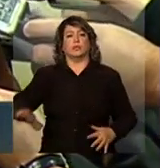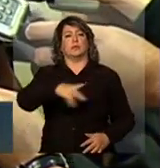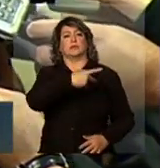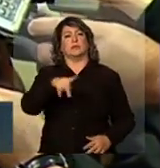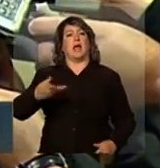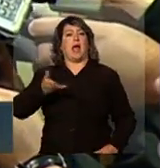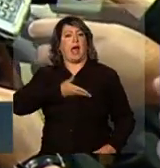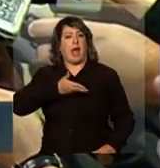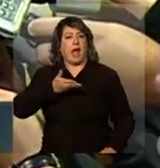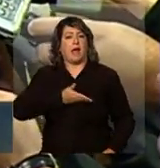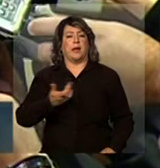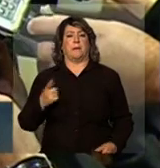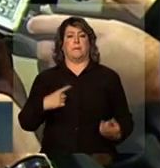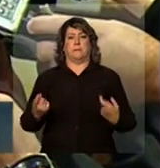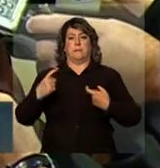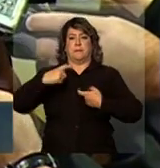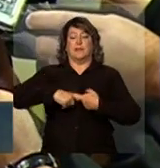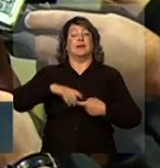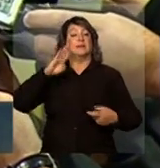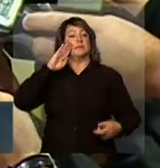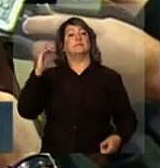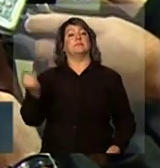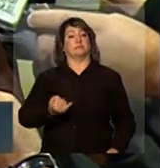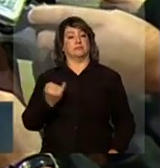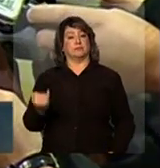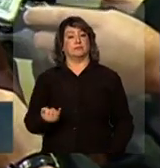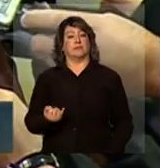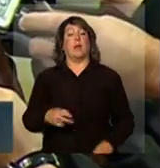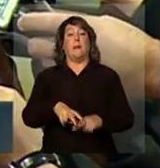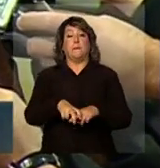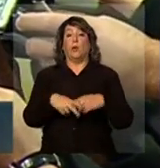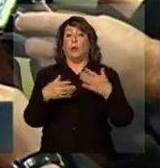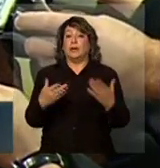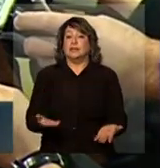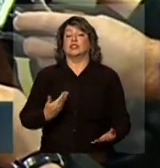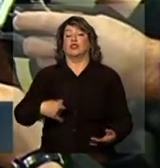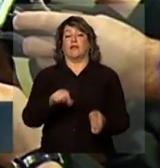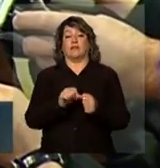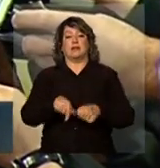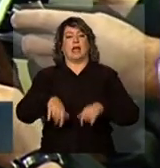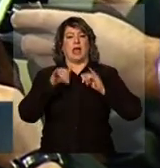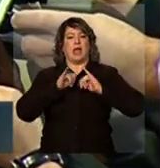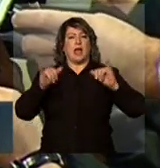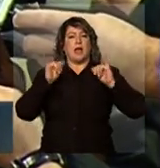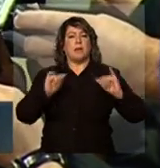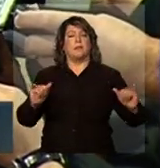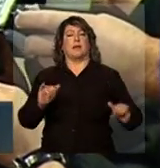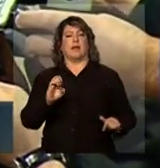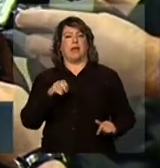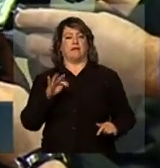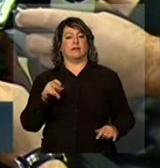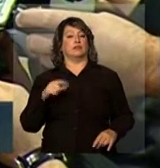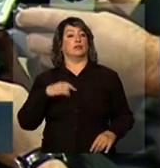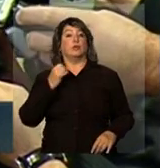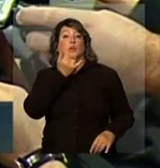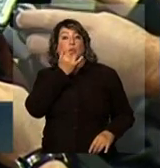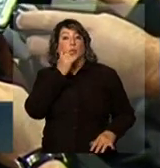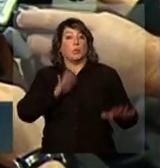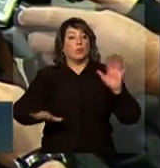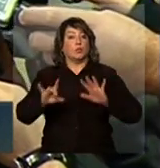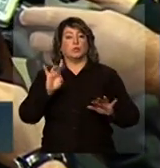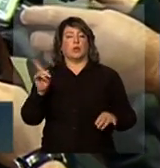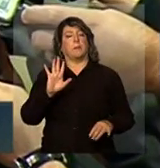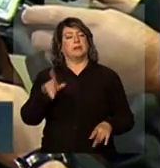amigos dos seus parceiros é fundamental por isso é que a gente está fazendo a campanha com ênfase não só na prevenção mas também